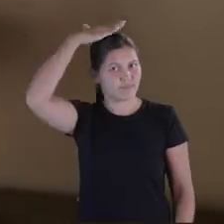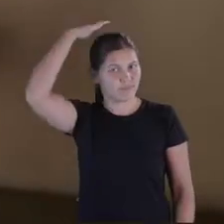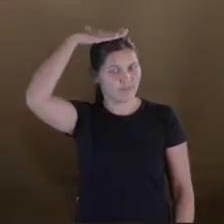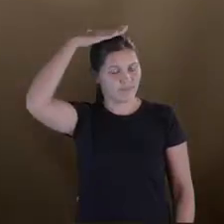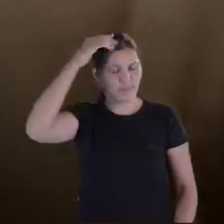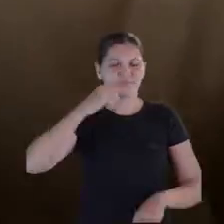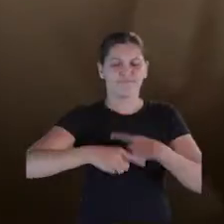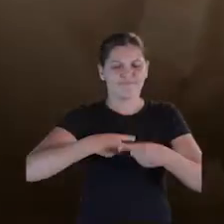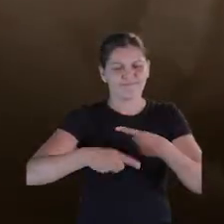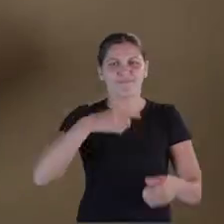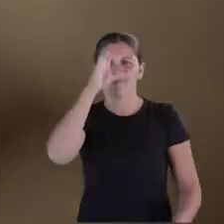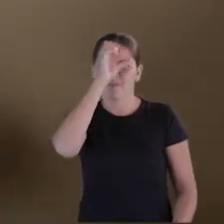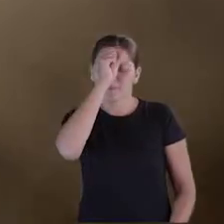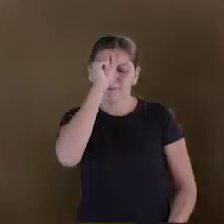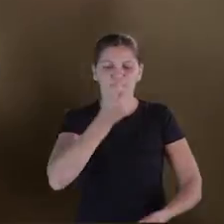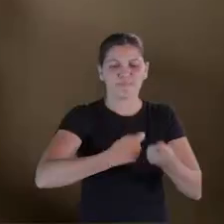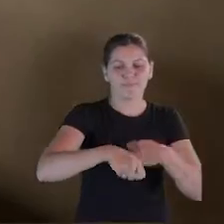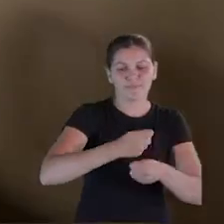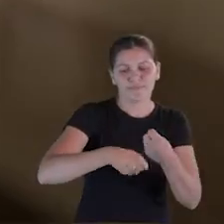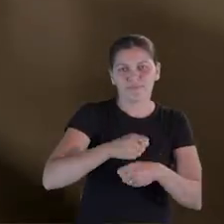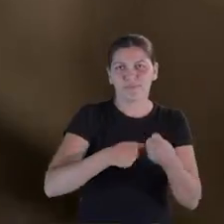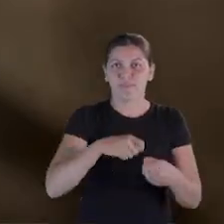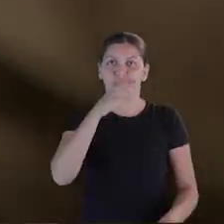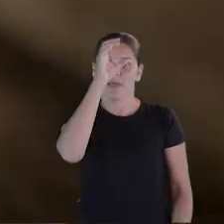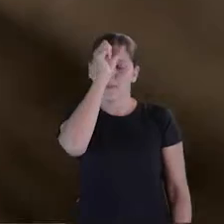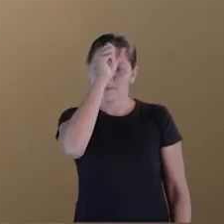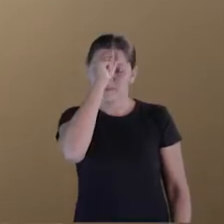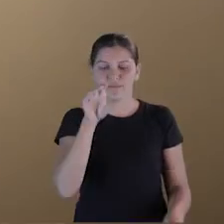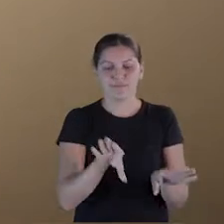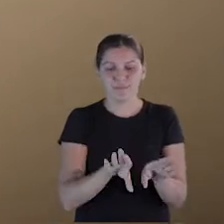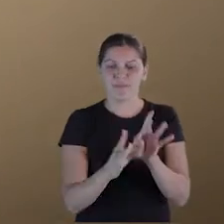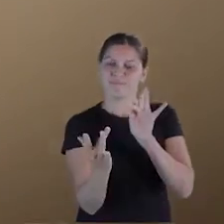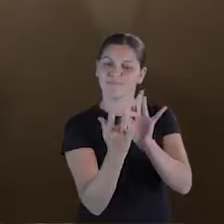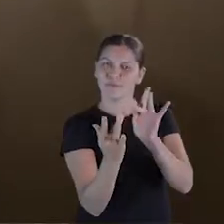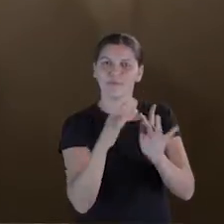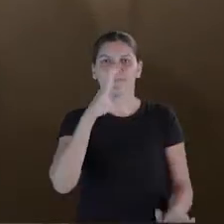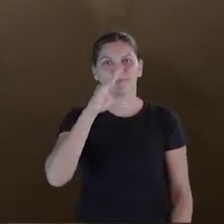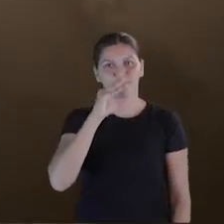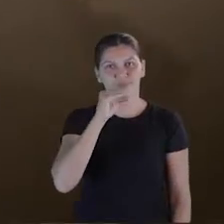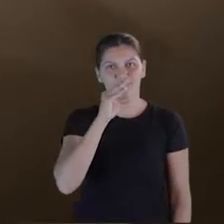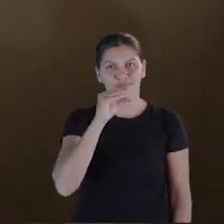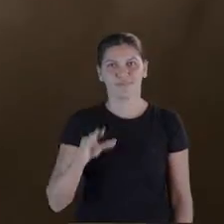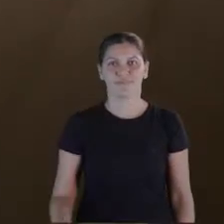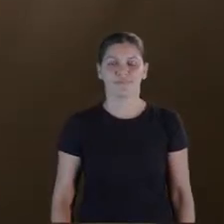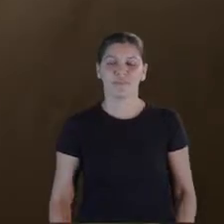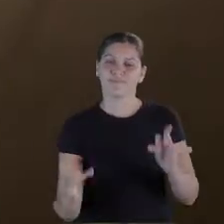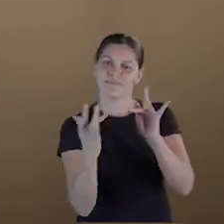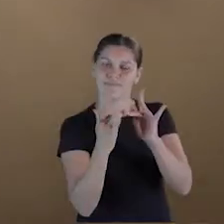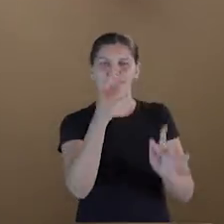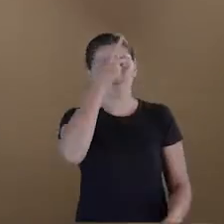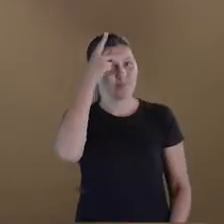aprendendo, né, a administrar, aprendendo a relacionar com funcionários,